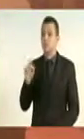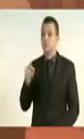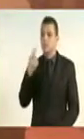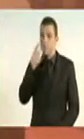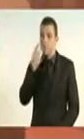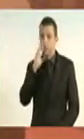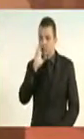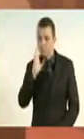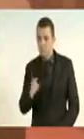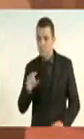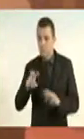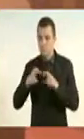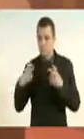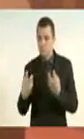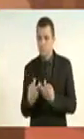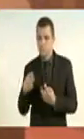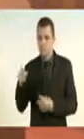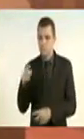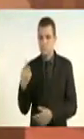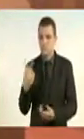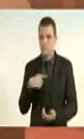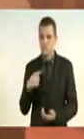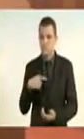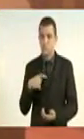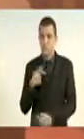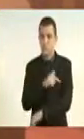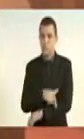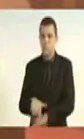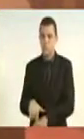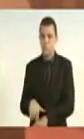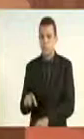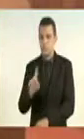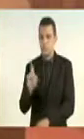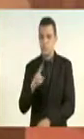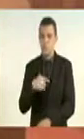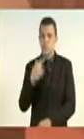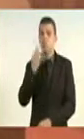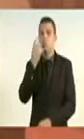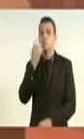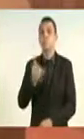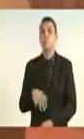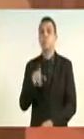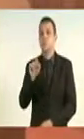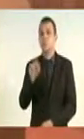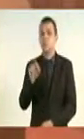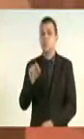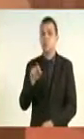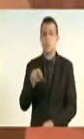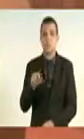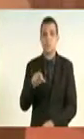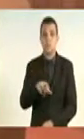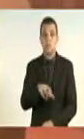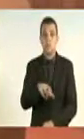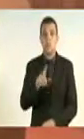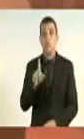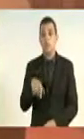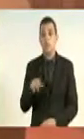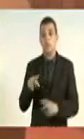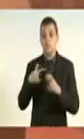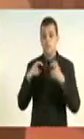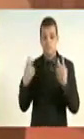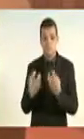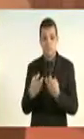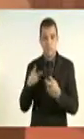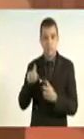que está sendo questionado é a nomeação de um membro, que eu digo e repito, o governador Flávio Dino foi além. A intenção do